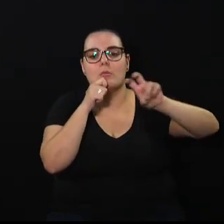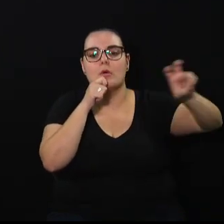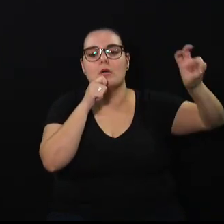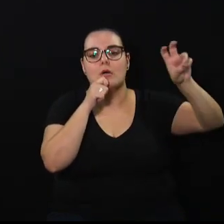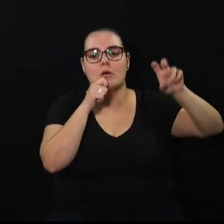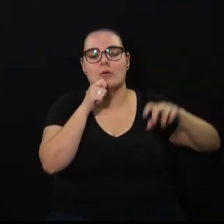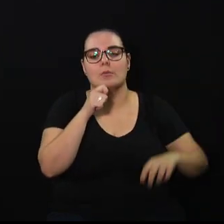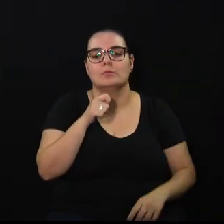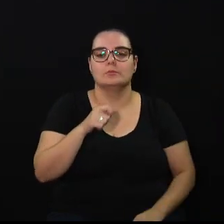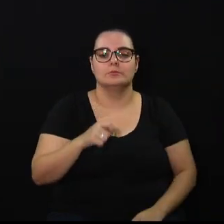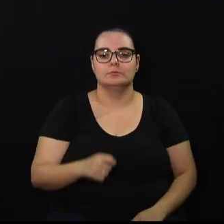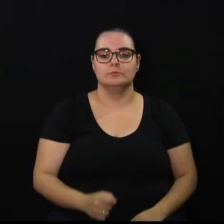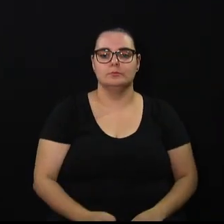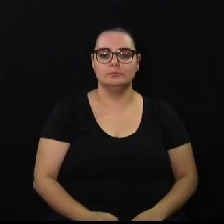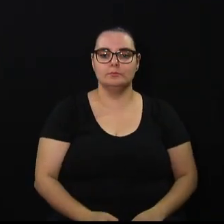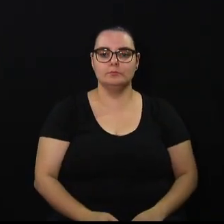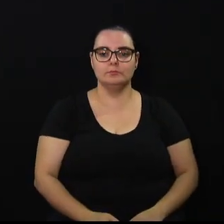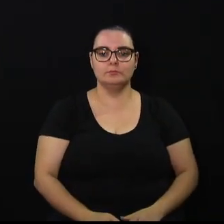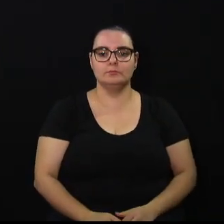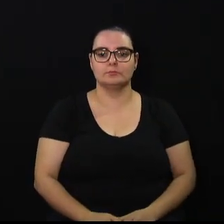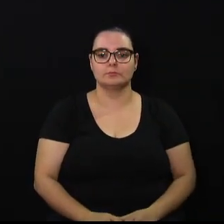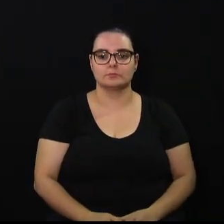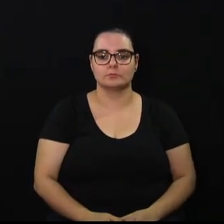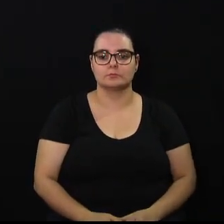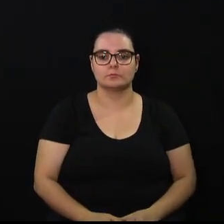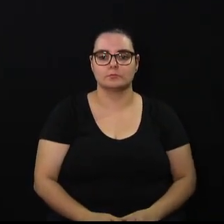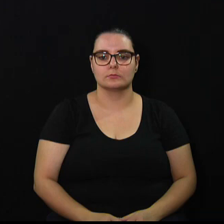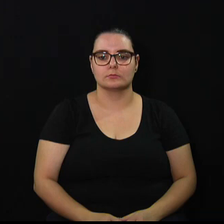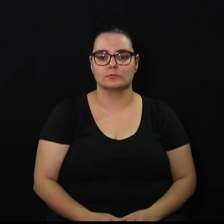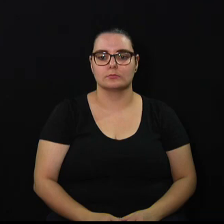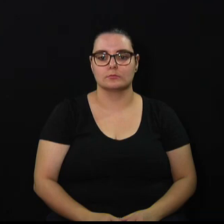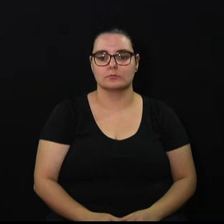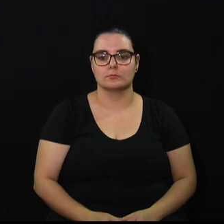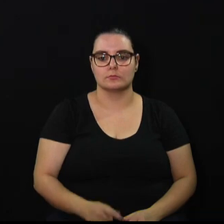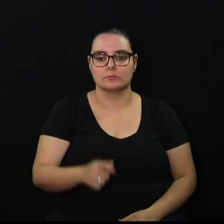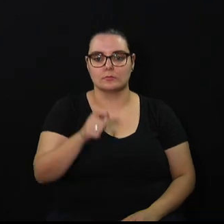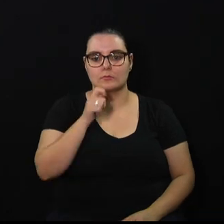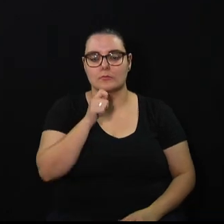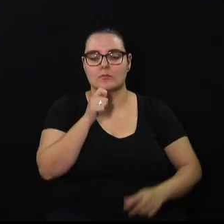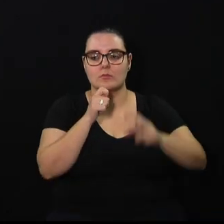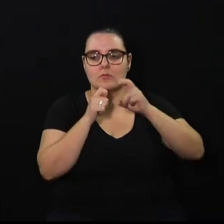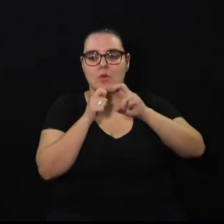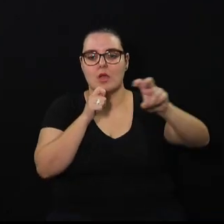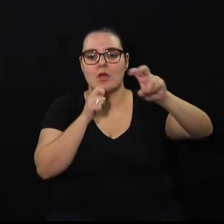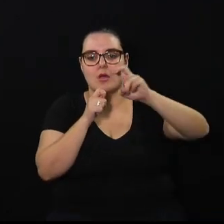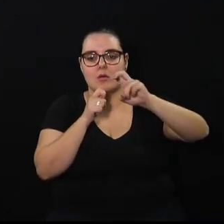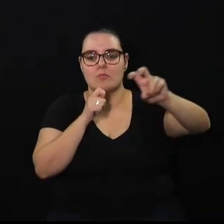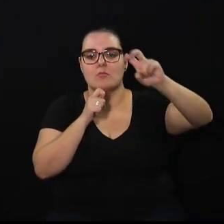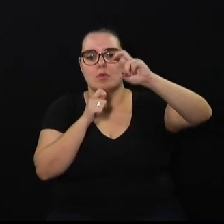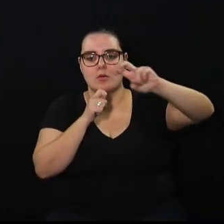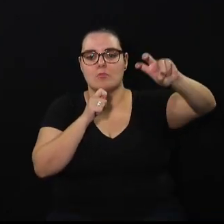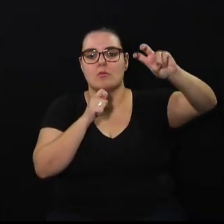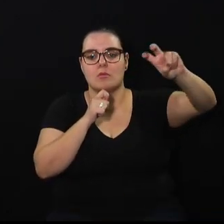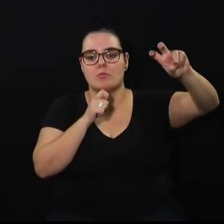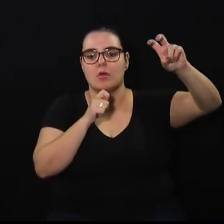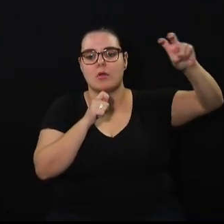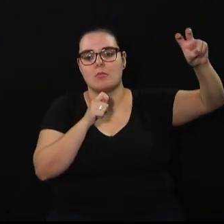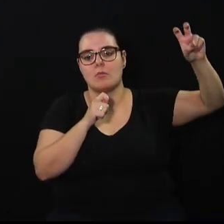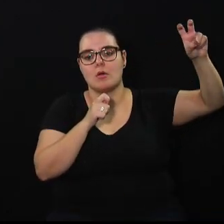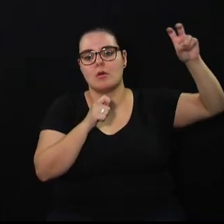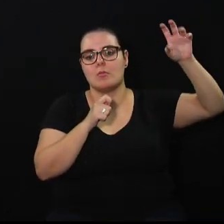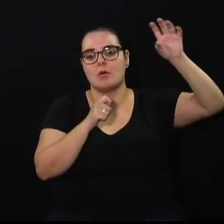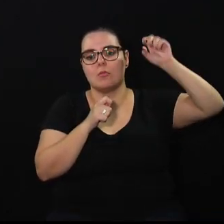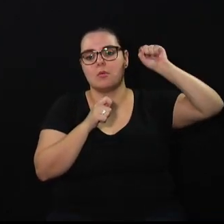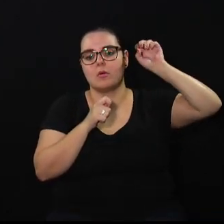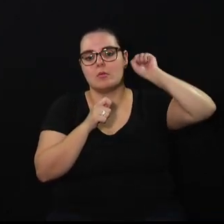mais lá ela fala com eco neco mais cantado no megafone e